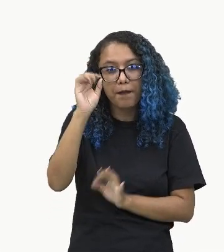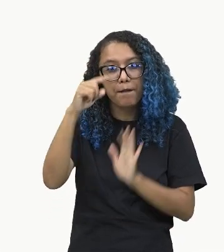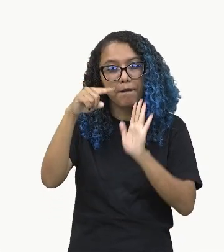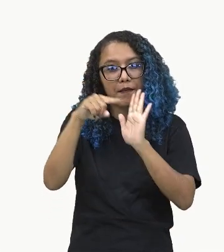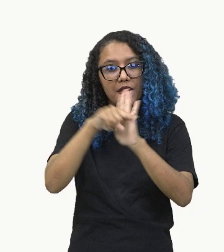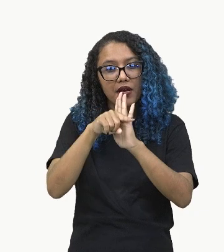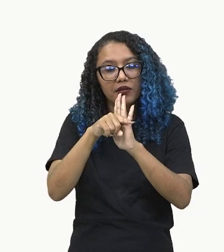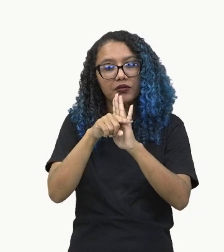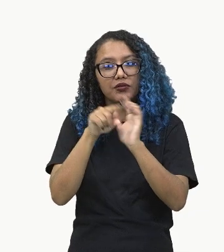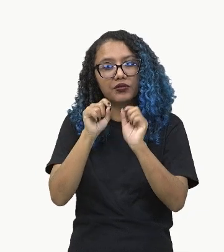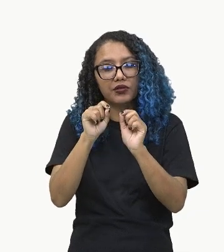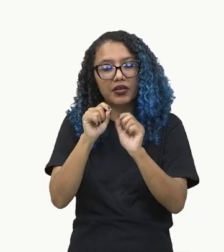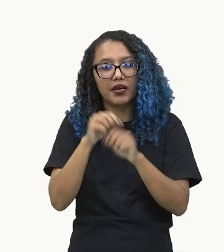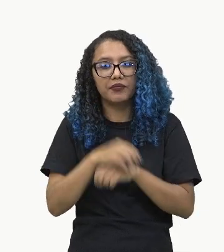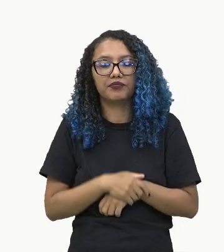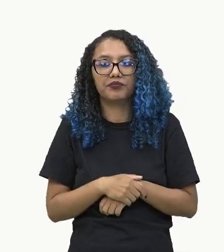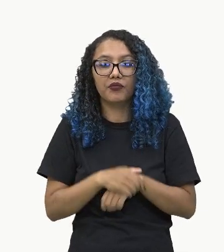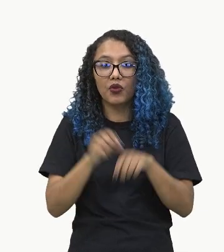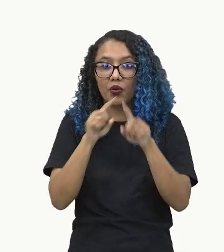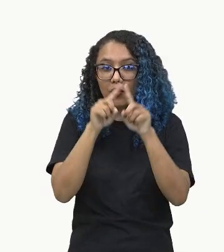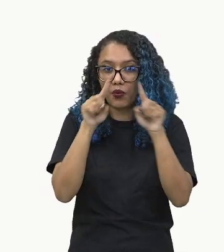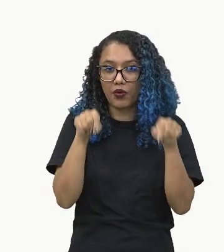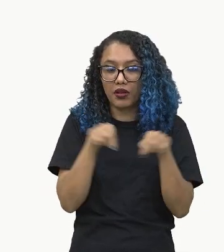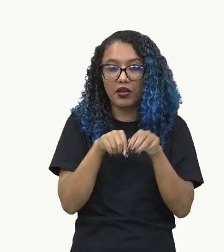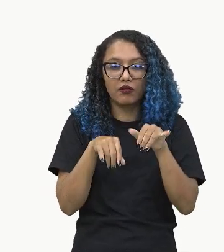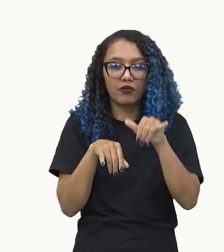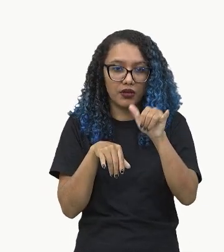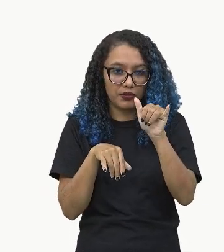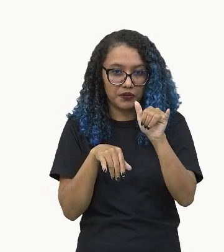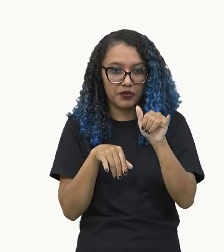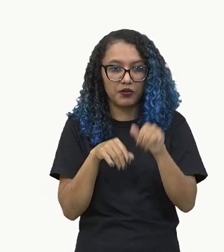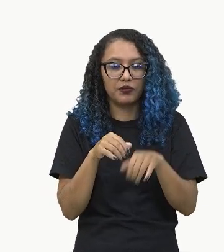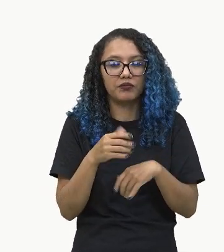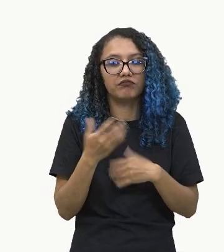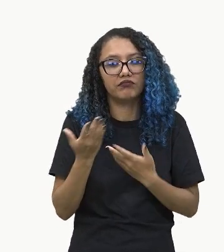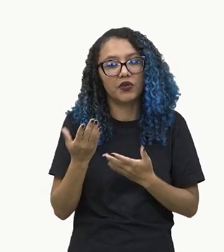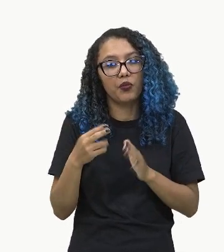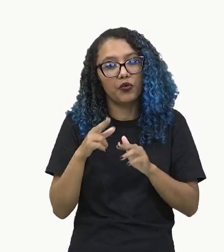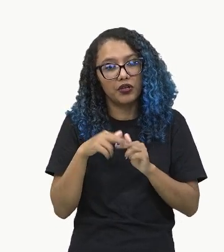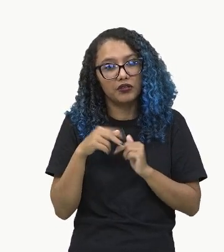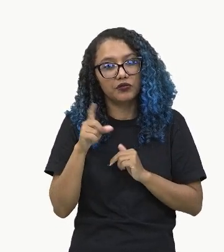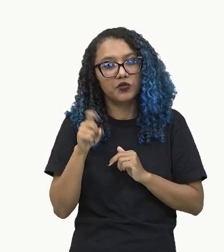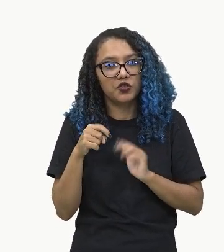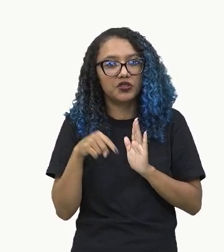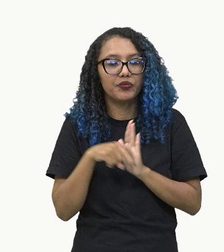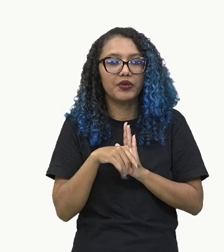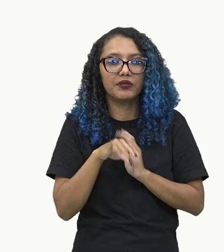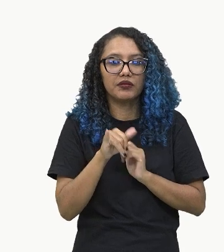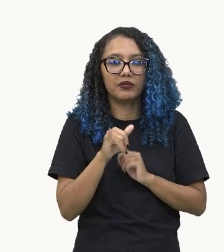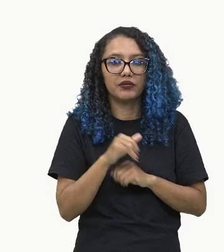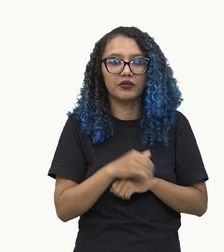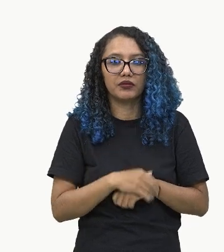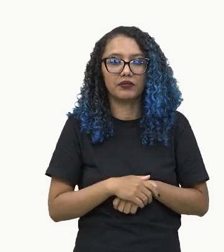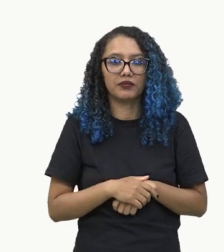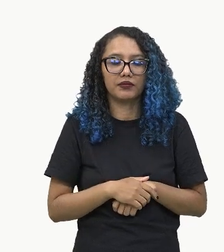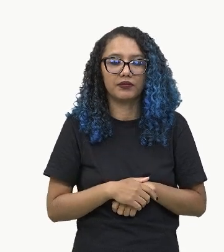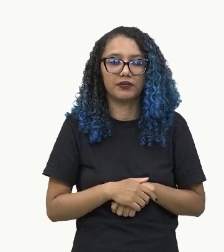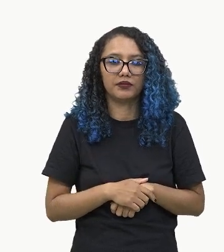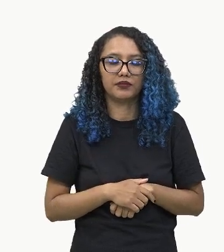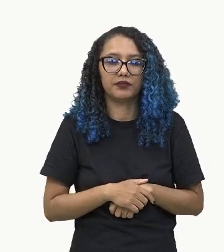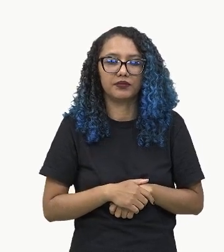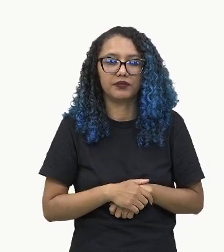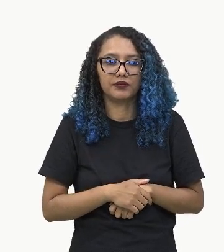do y. Tá? Então, ele é o quem? X menos y. Ok? A mesma